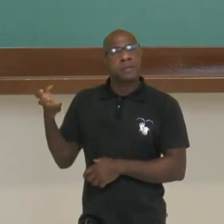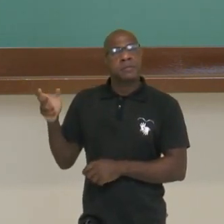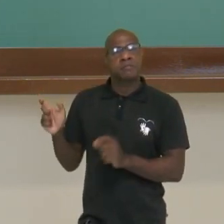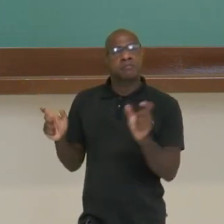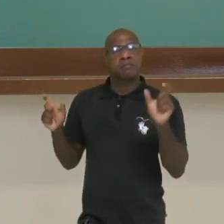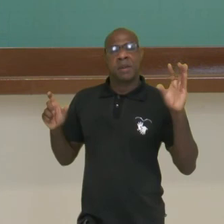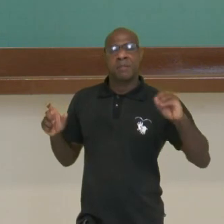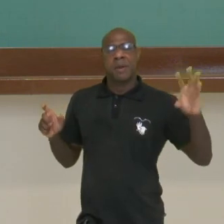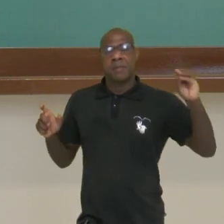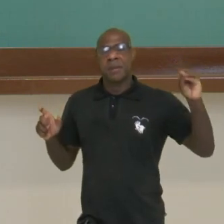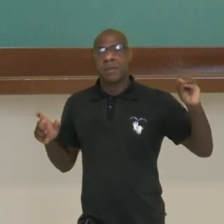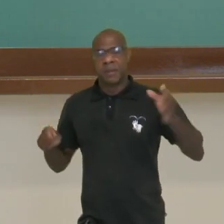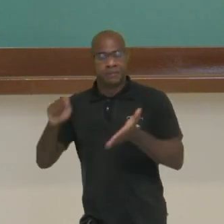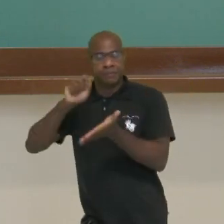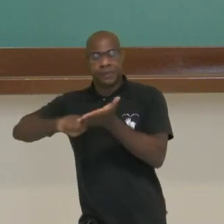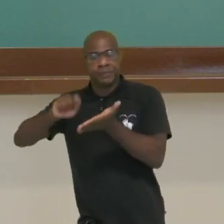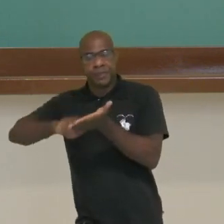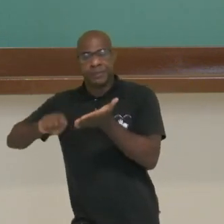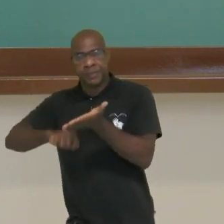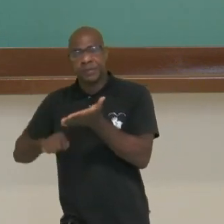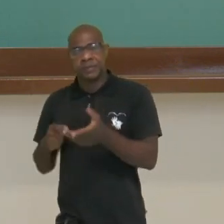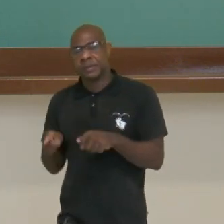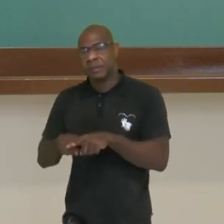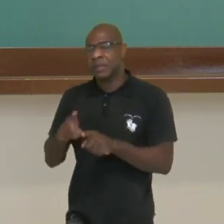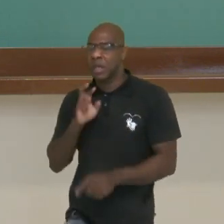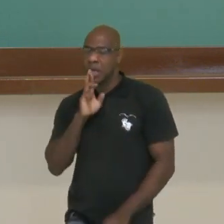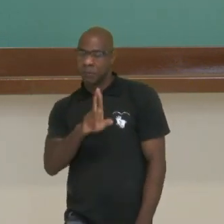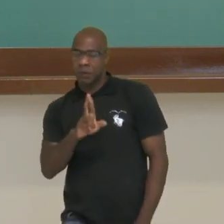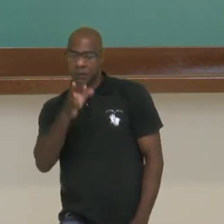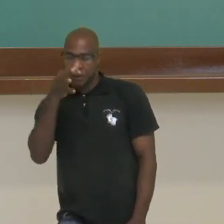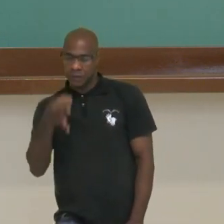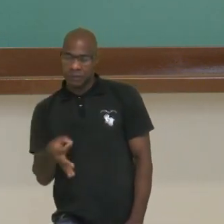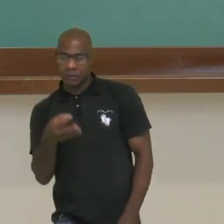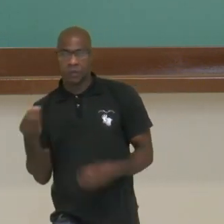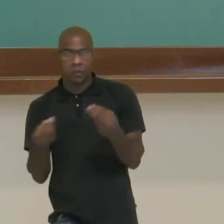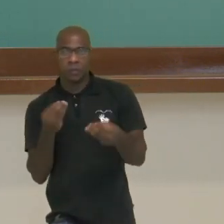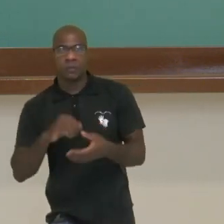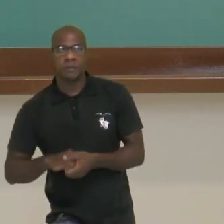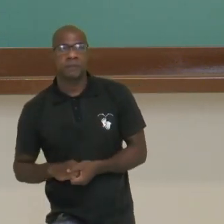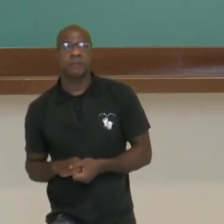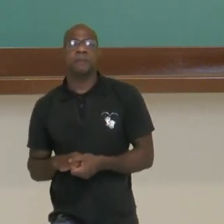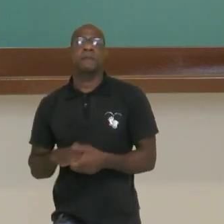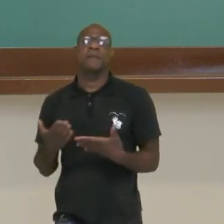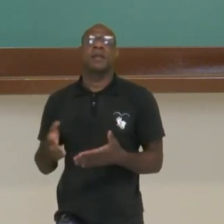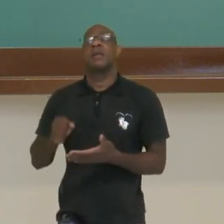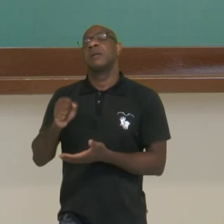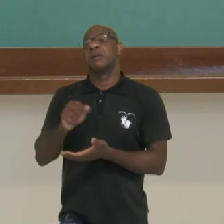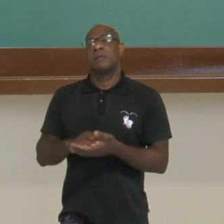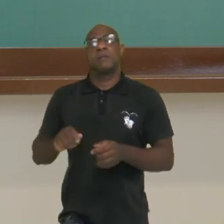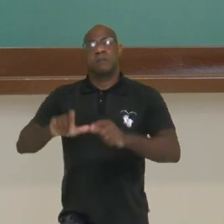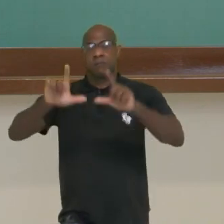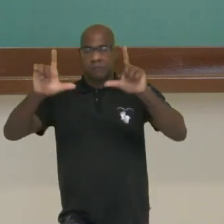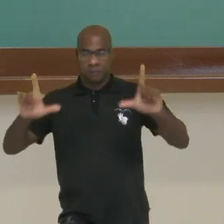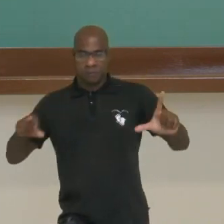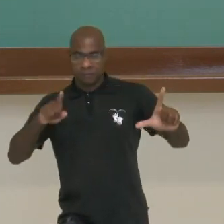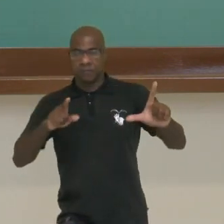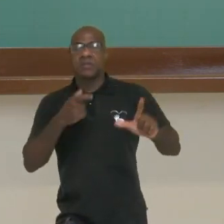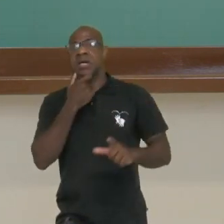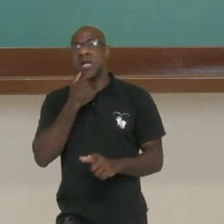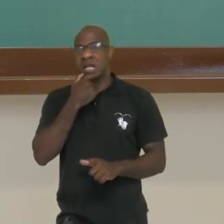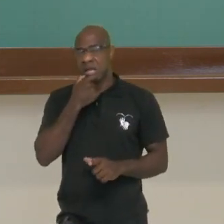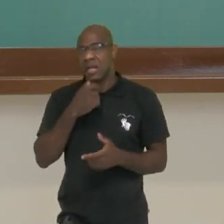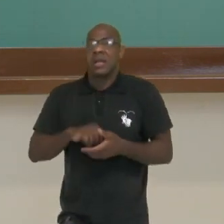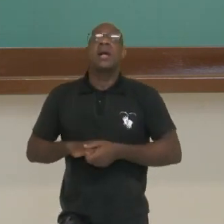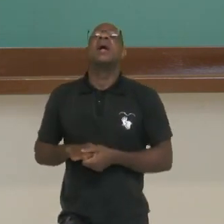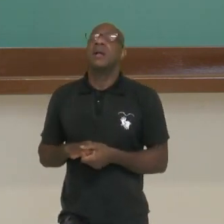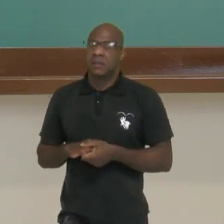a fala do nosso amigo e, a partir daí, vocês darem a resposta e fazerem as gravações. A nossa plataforma do Inglês Paraná, ela vai